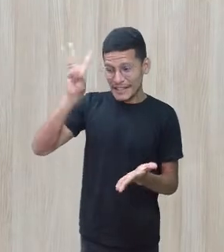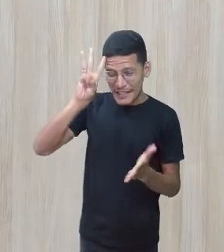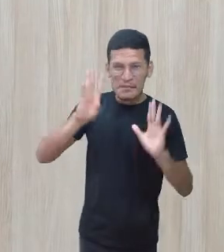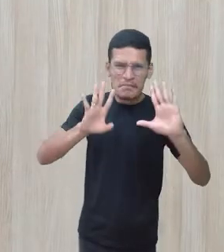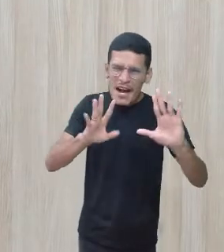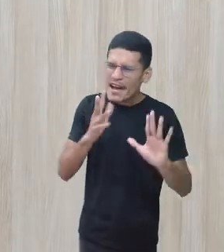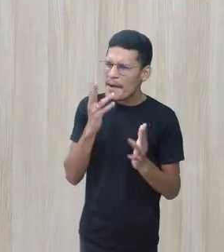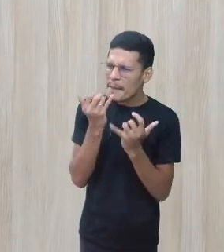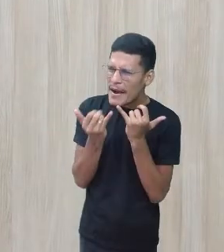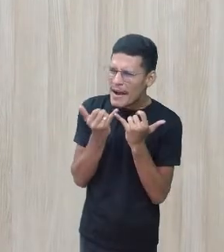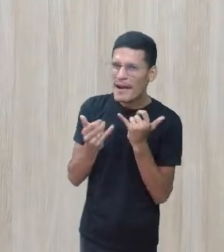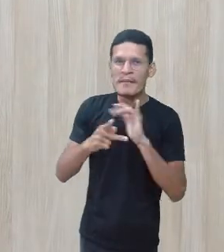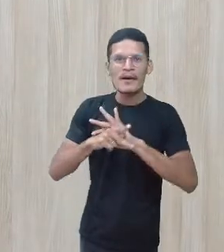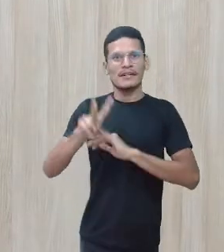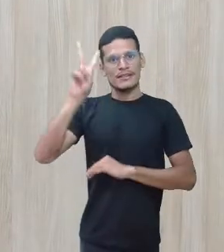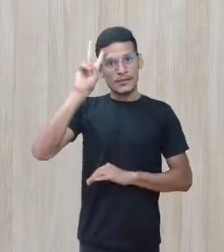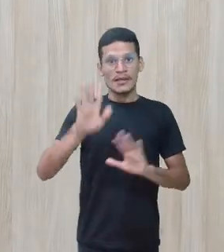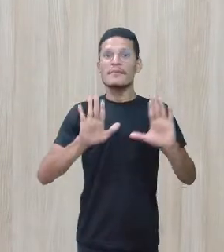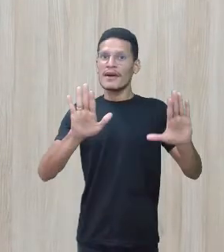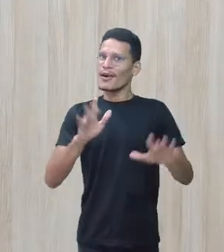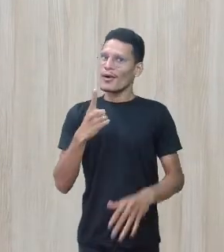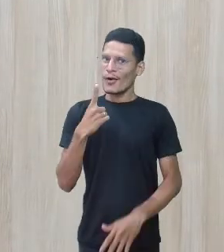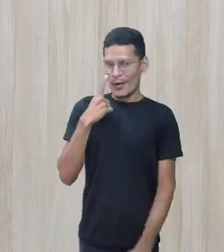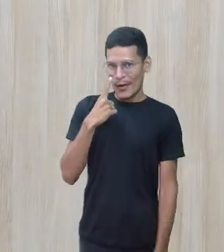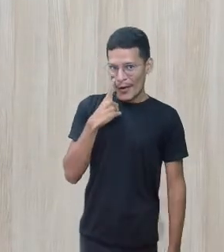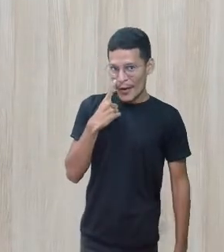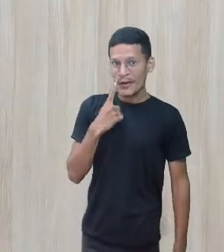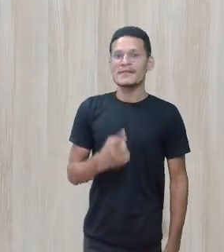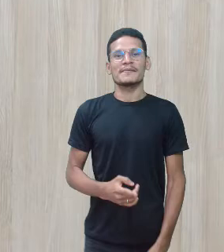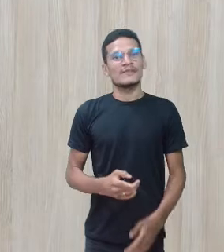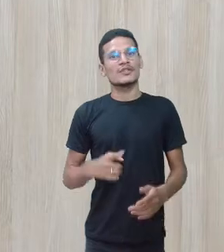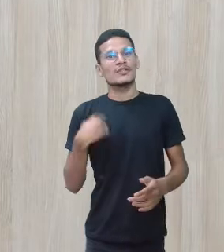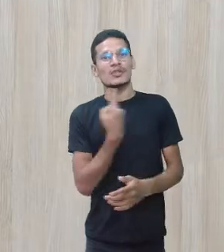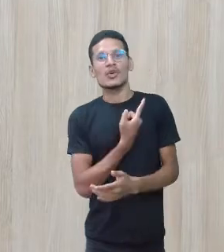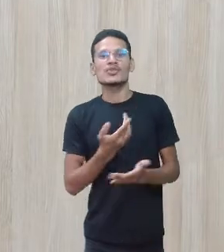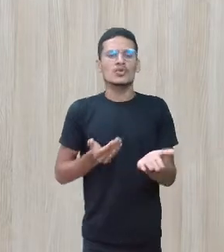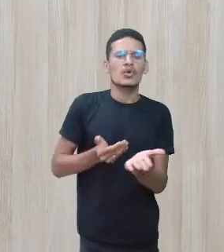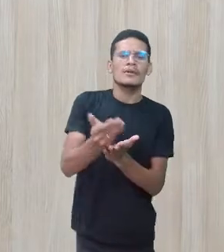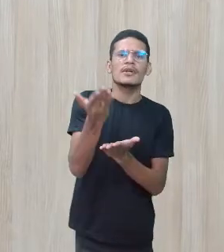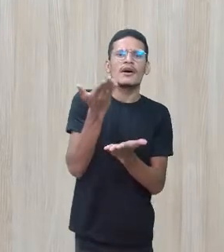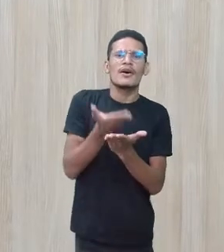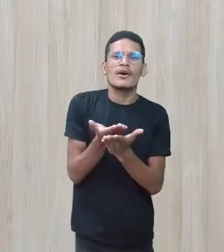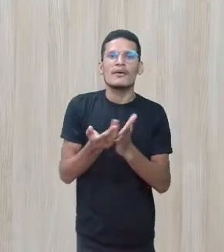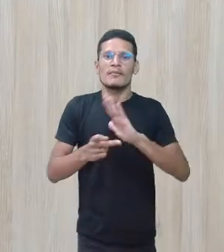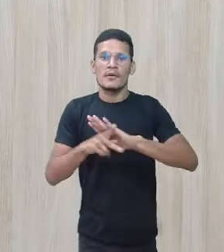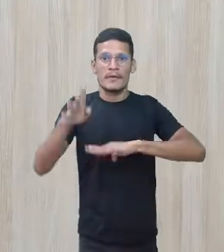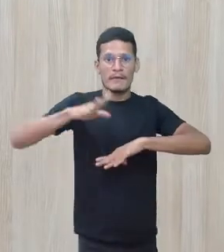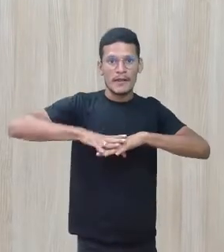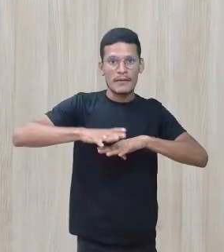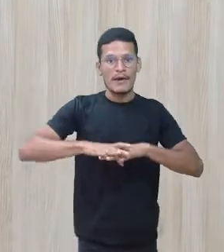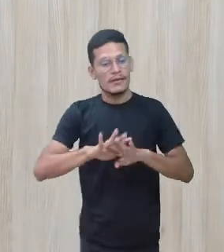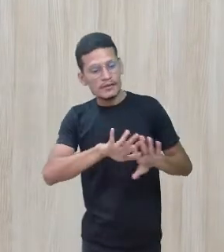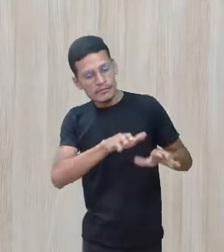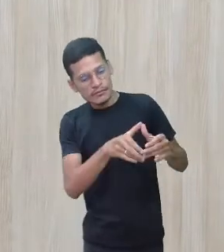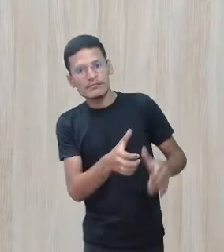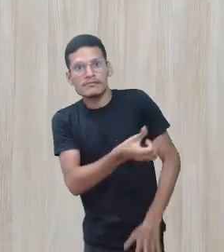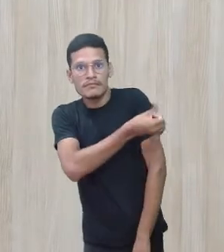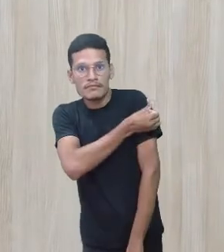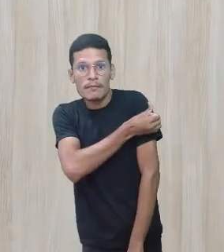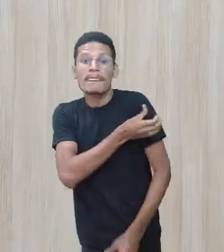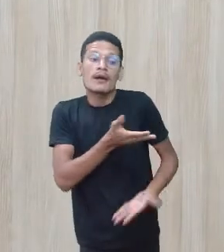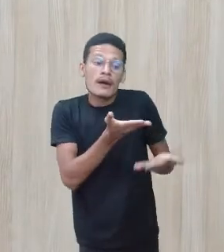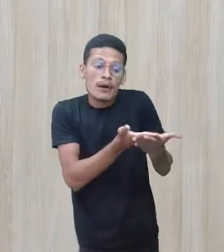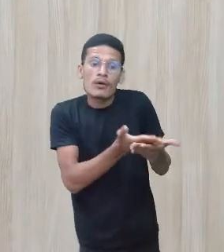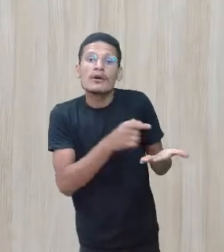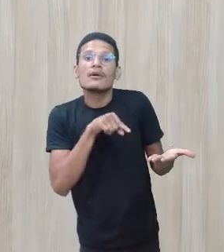segunda, a gente vai, não é não, Billy? A gente vai aqui começar com a aula de matemática para os sextos anos. E essa